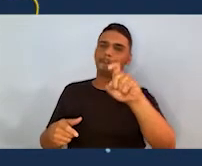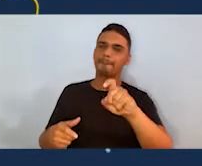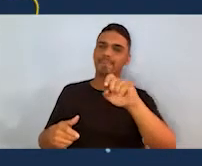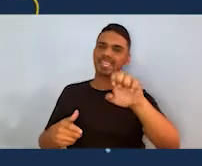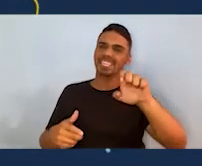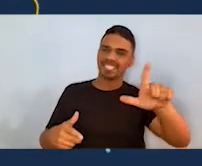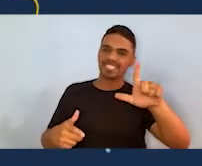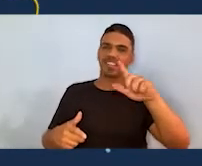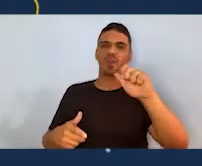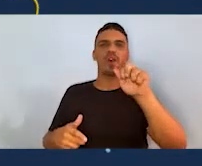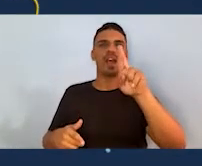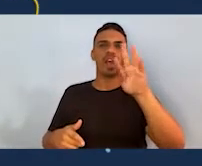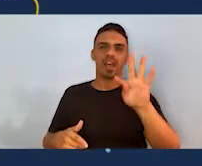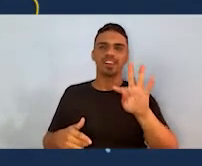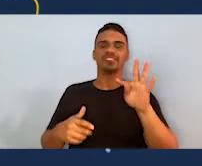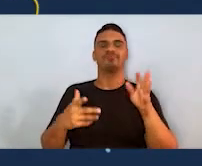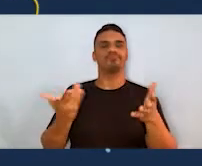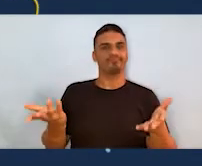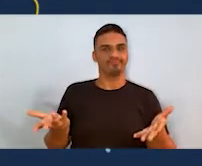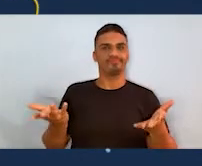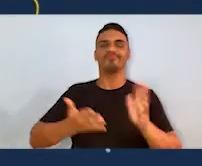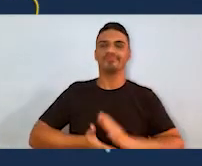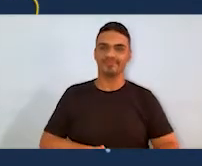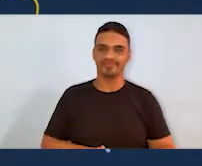limite de nada, nem o meu próprio limite ainda.